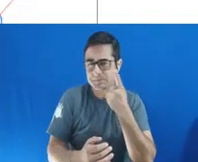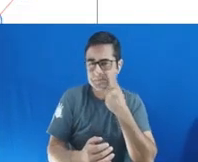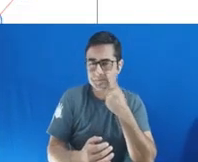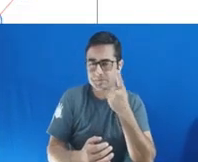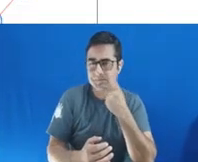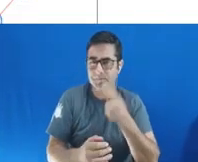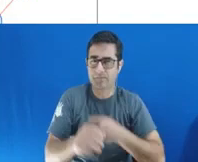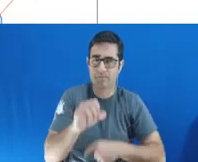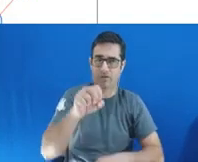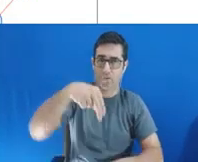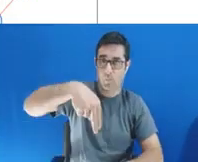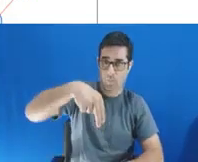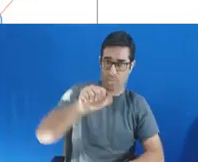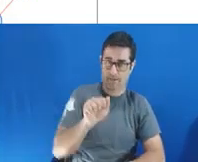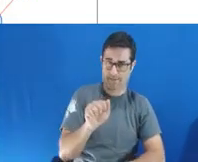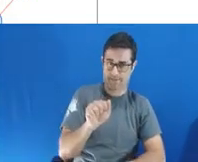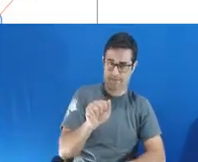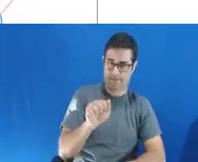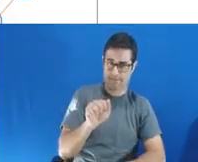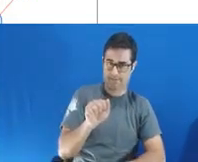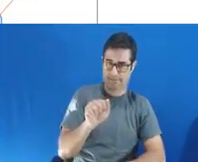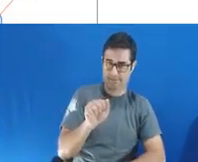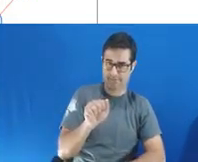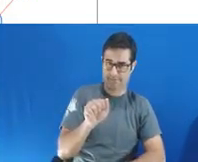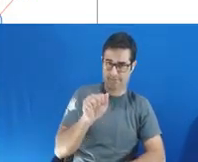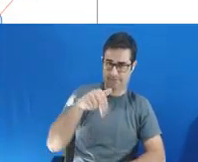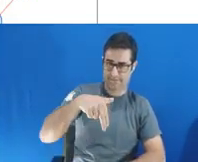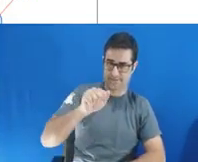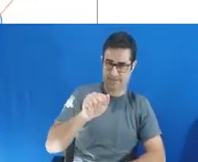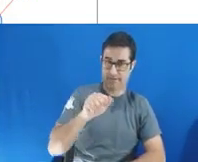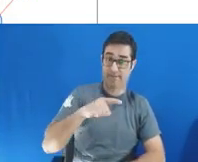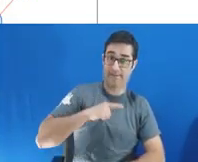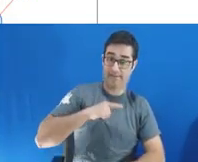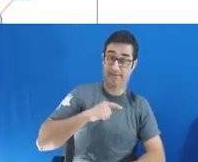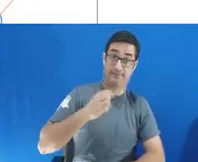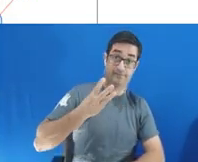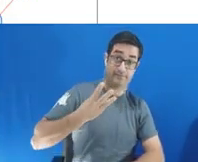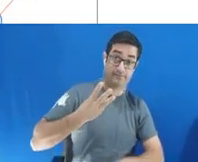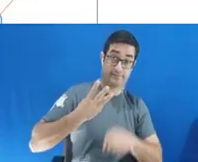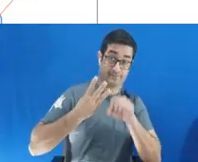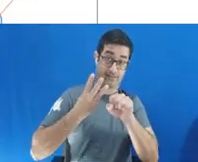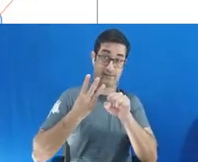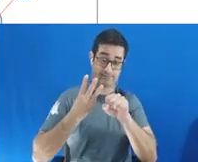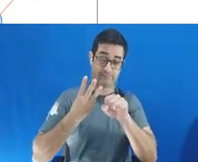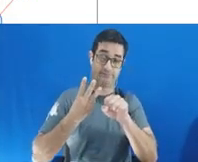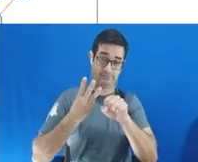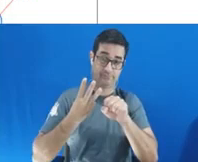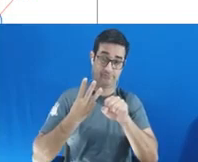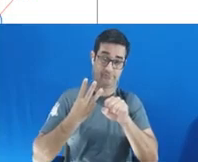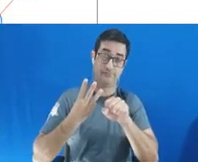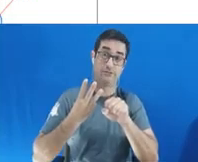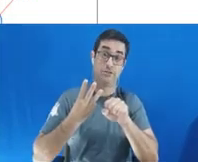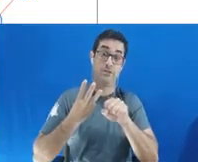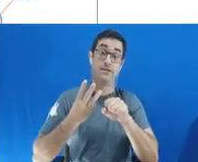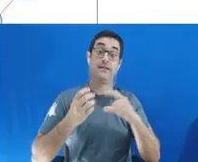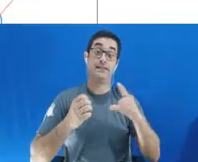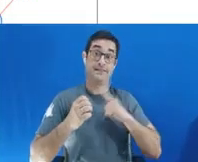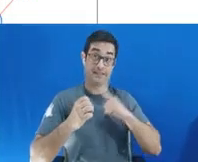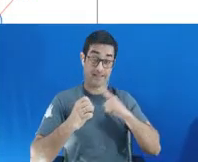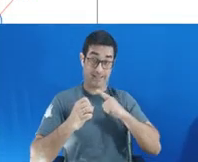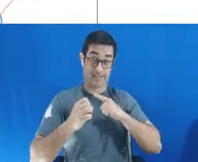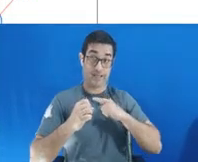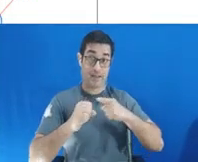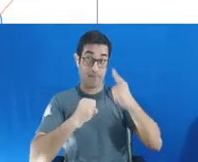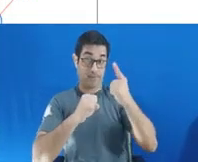no sódio, que tem o seu elétron mais energético em 3s. Ele tem a blindagem do primeiro,